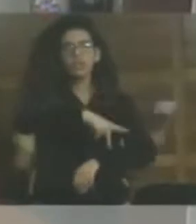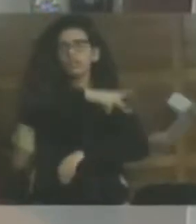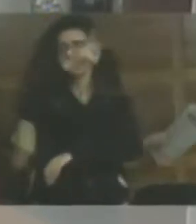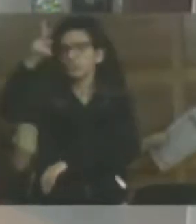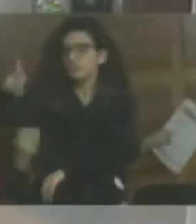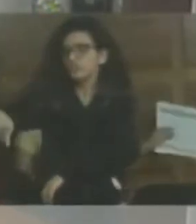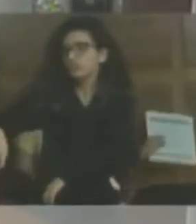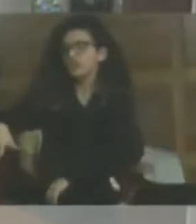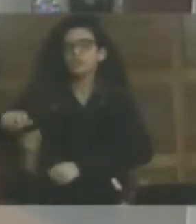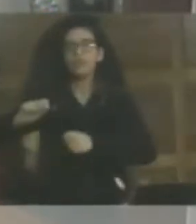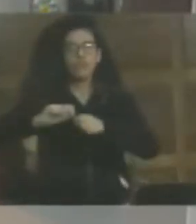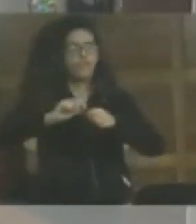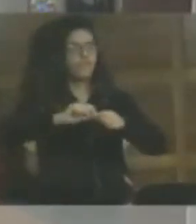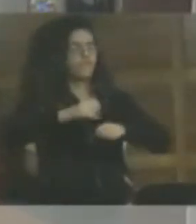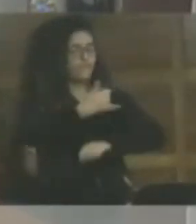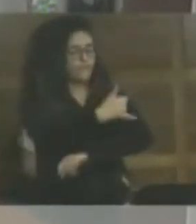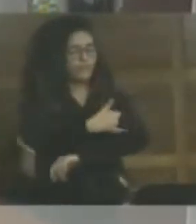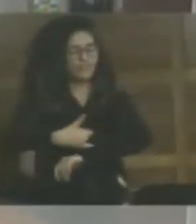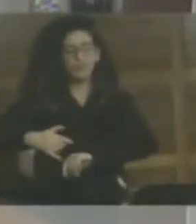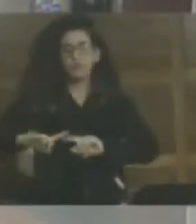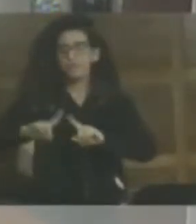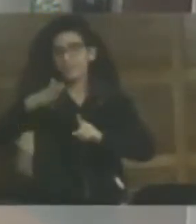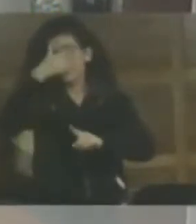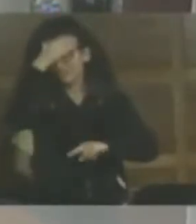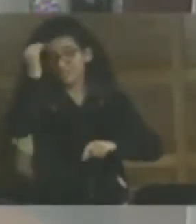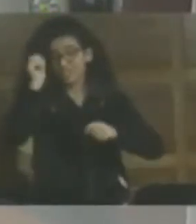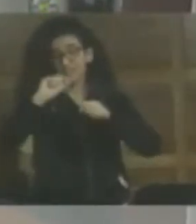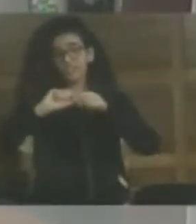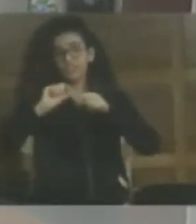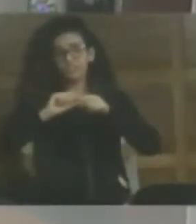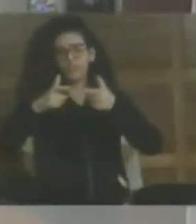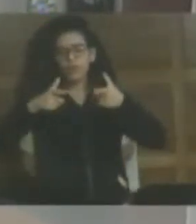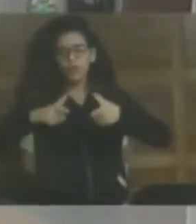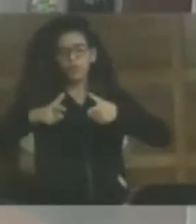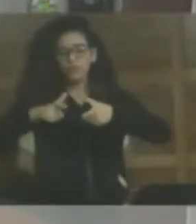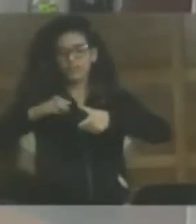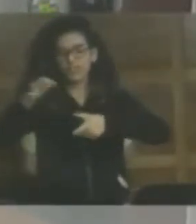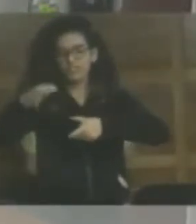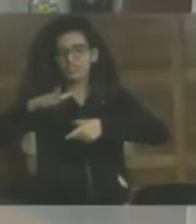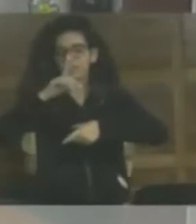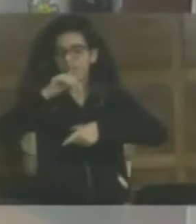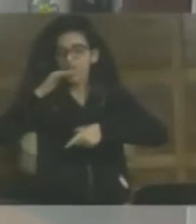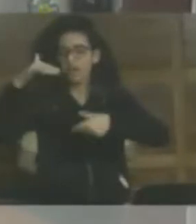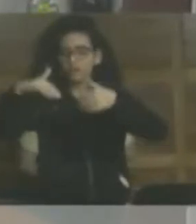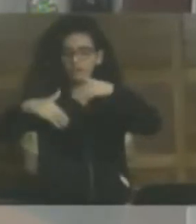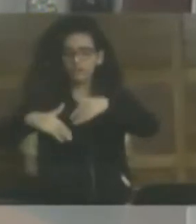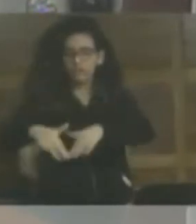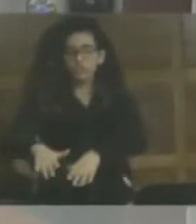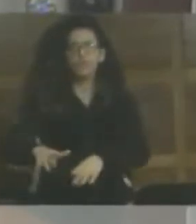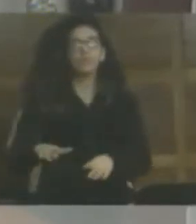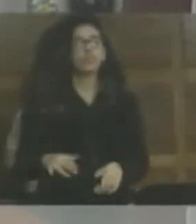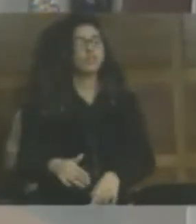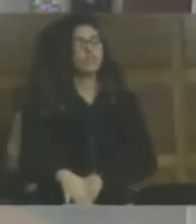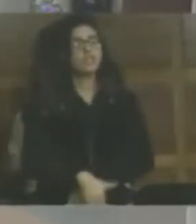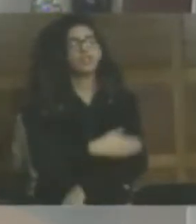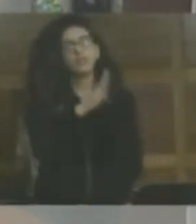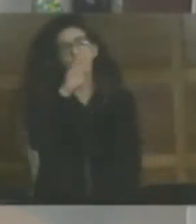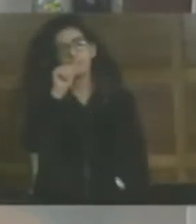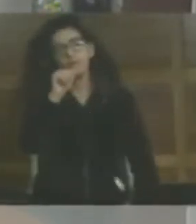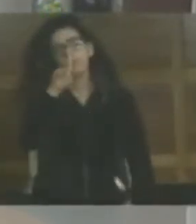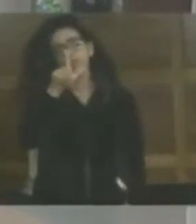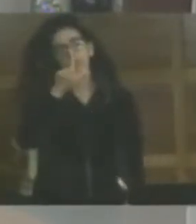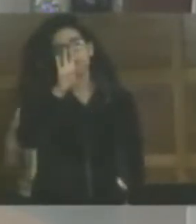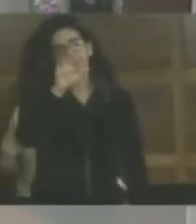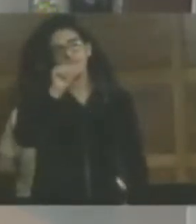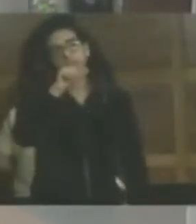faz ali a pista, mas acaba esquecendo de fazer esse tipo de canaleta. Não só ali, também como na rua Baltazar